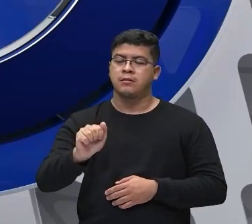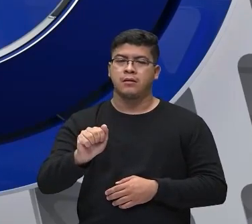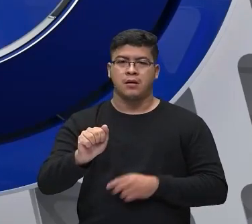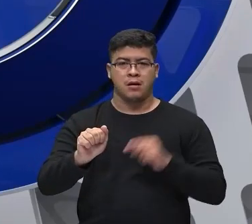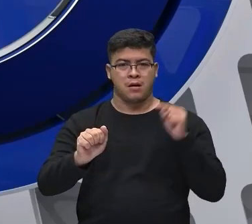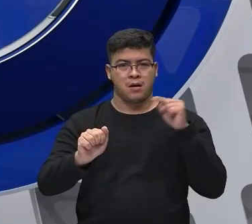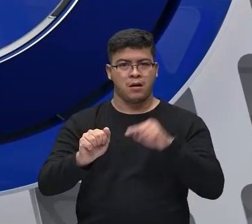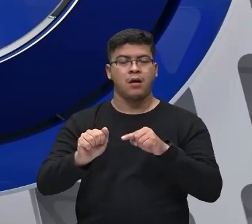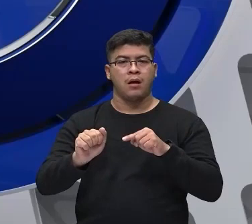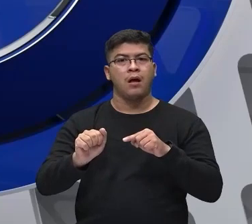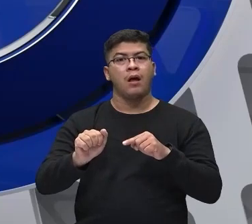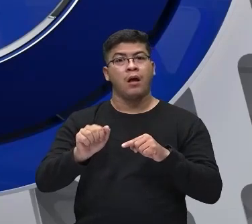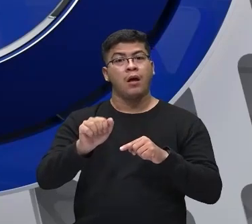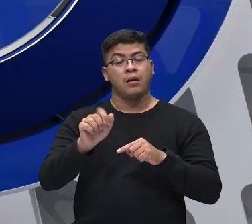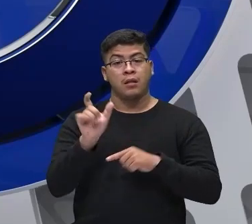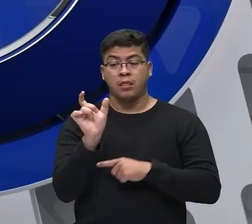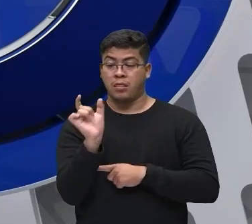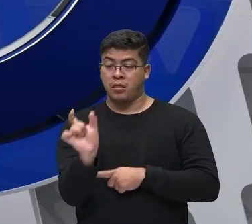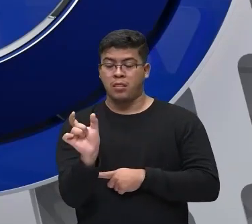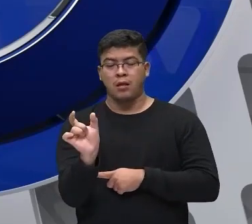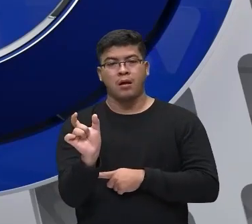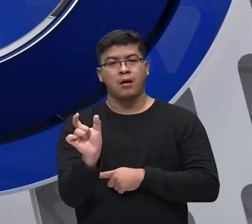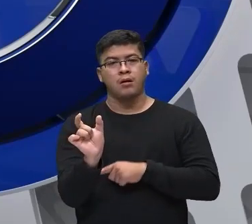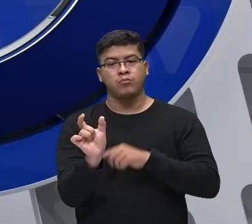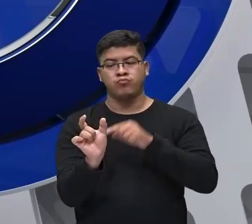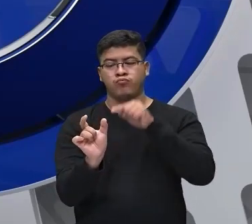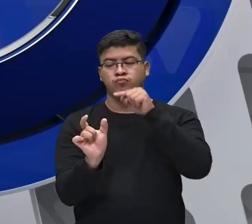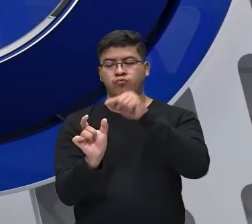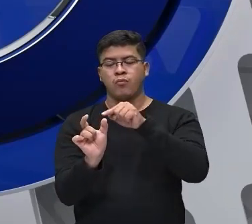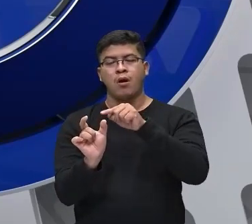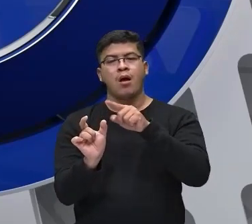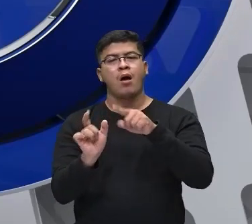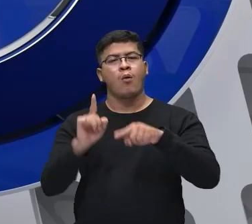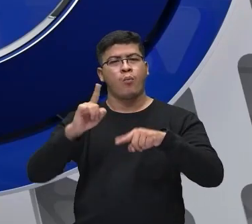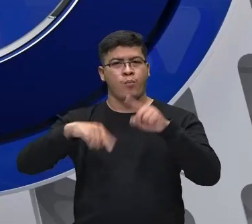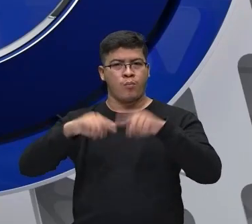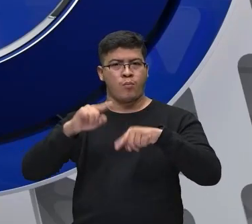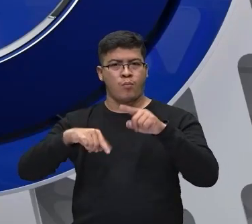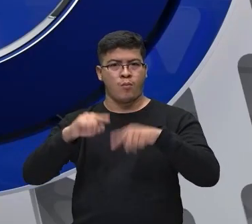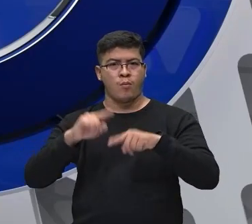chamada a resistência, que é esse instrumento, que é